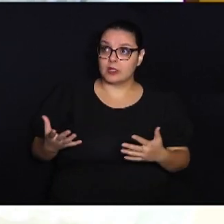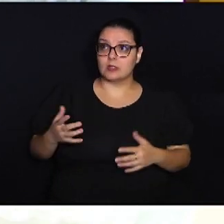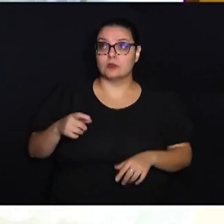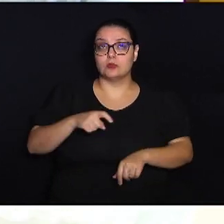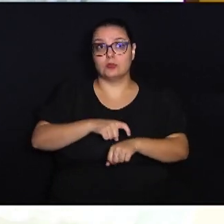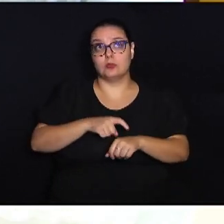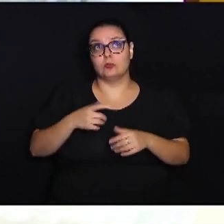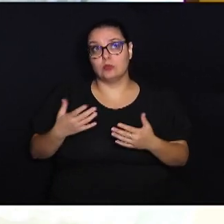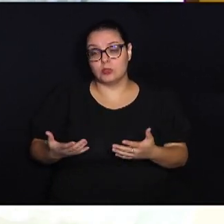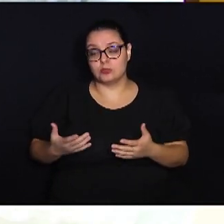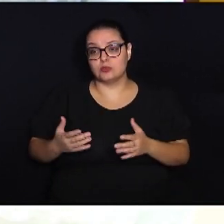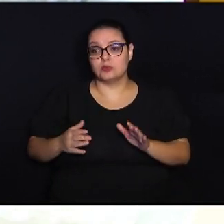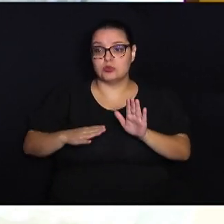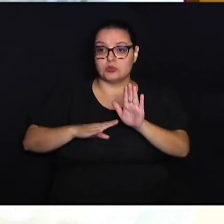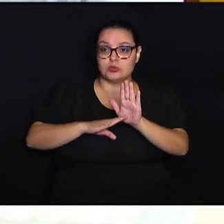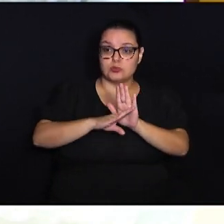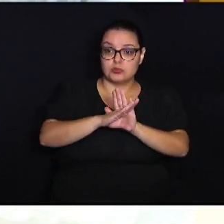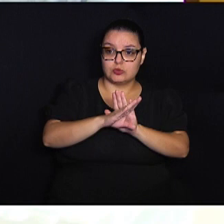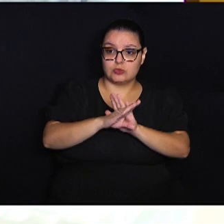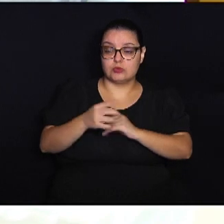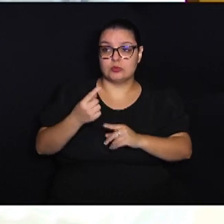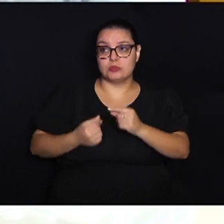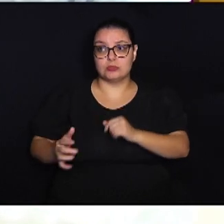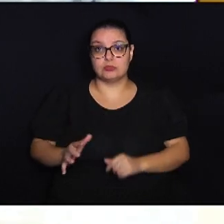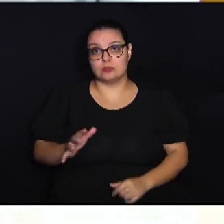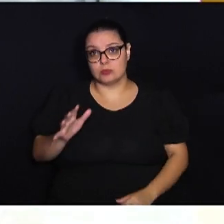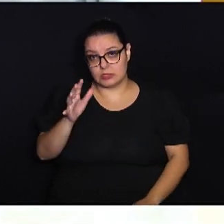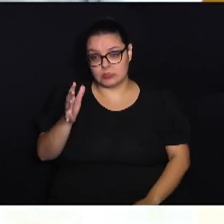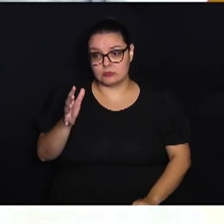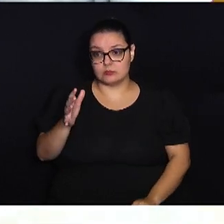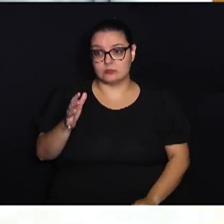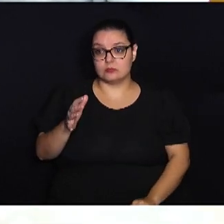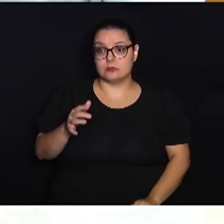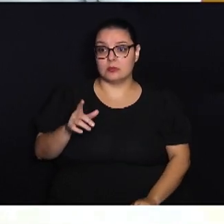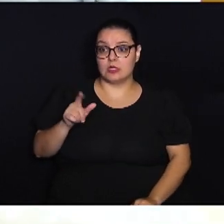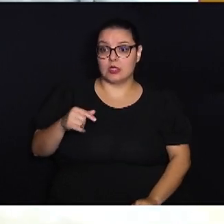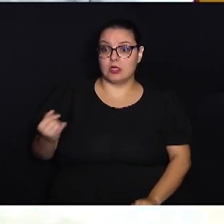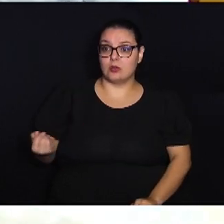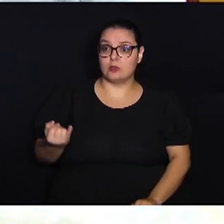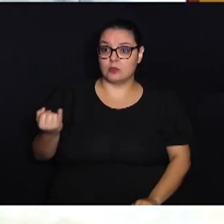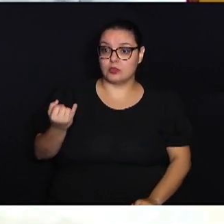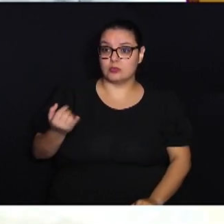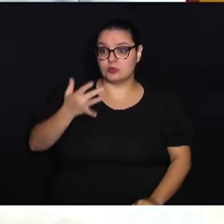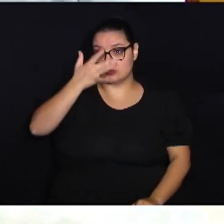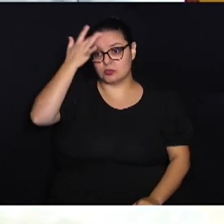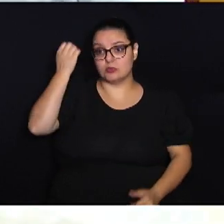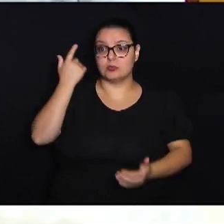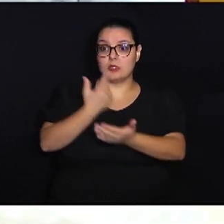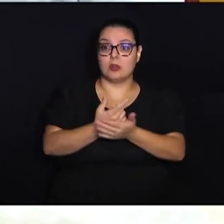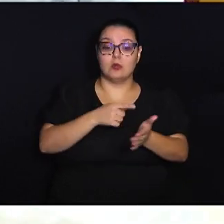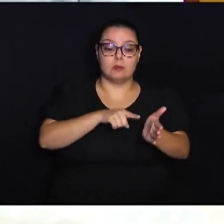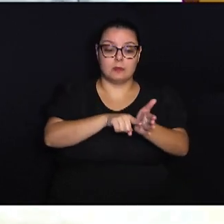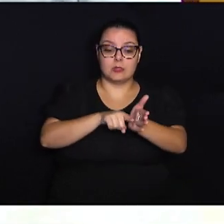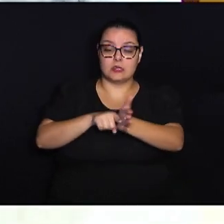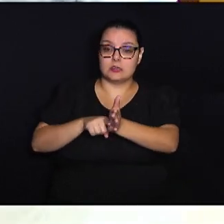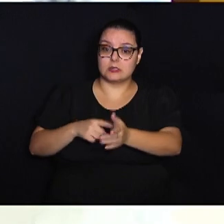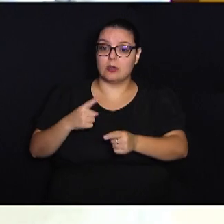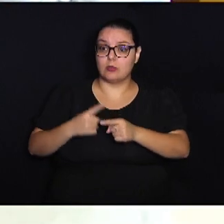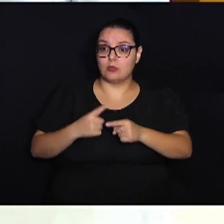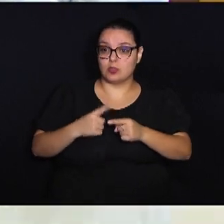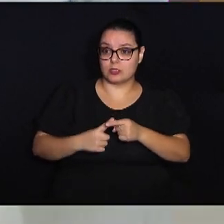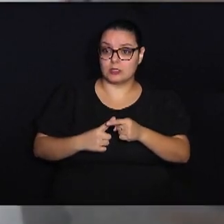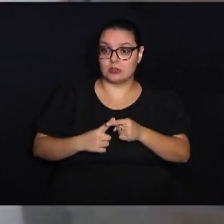aposentada, participou do Cine Câmara e destacou o documentário como uma fonte de aprendizado, lembrando da importância